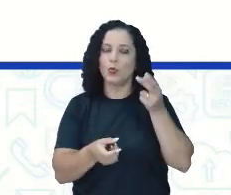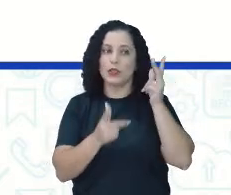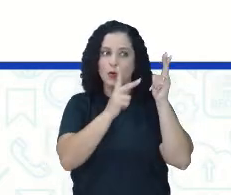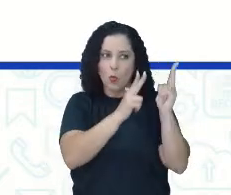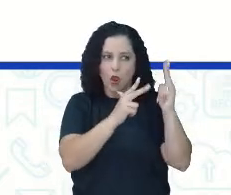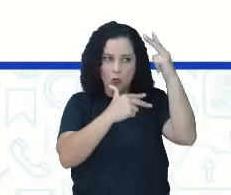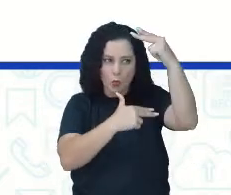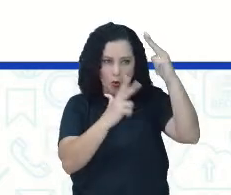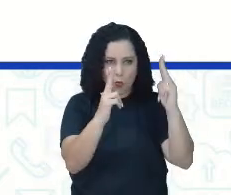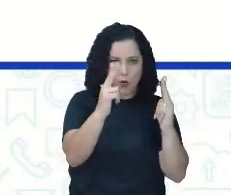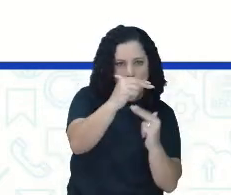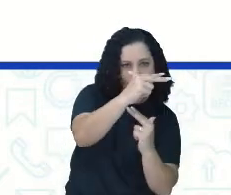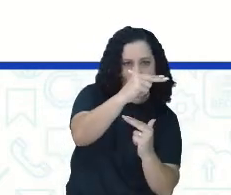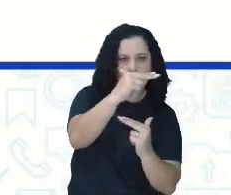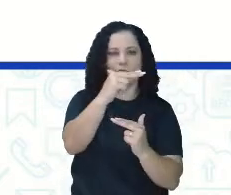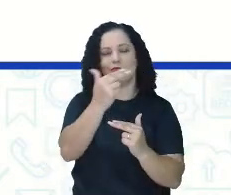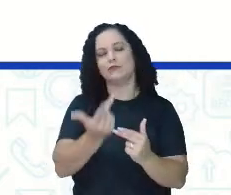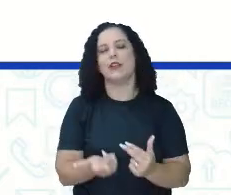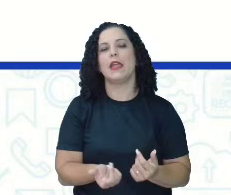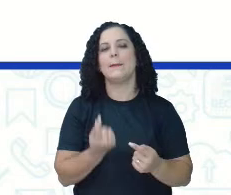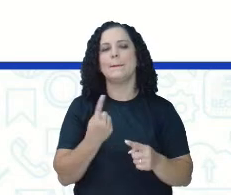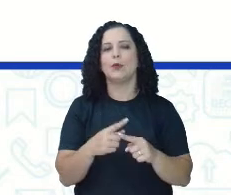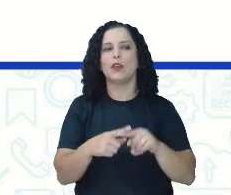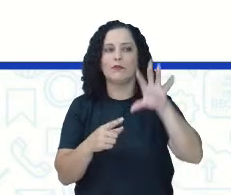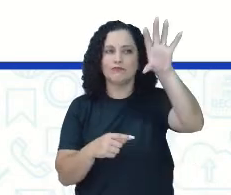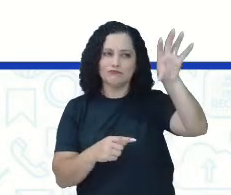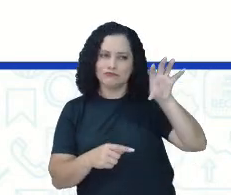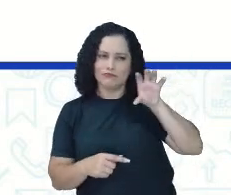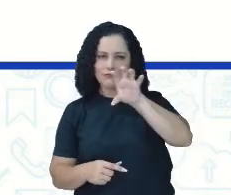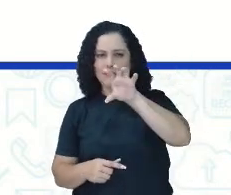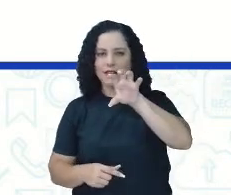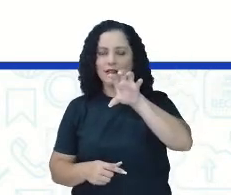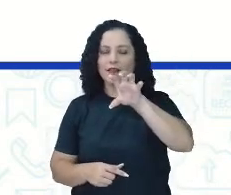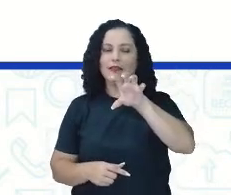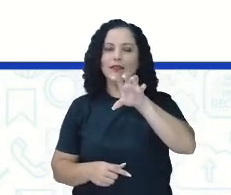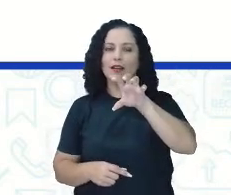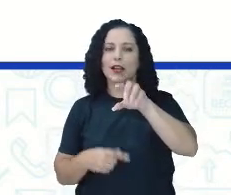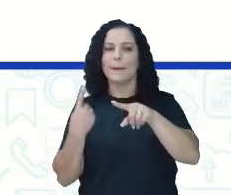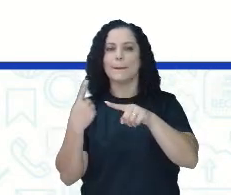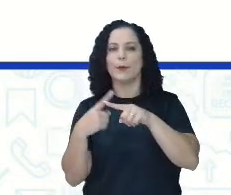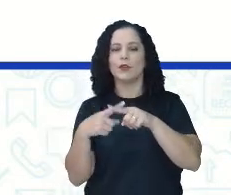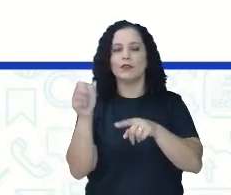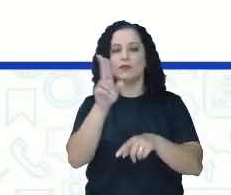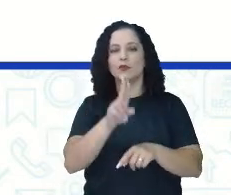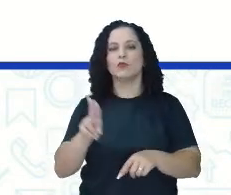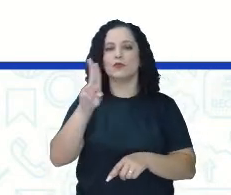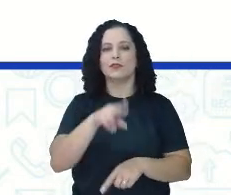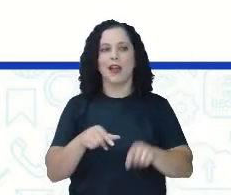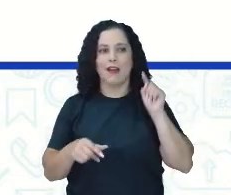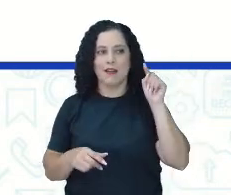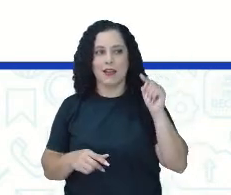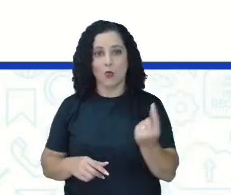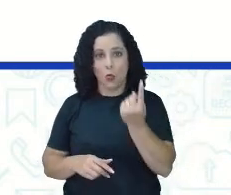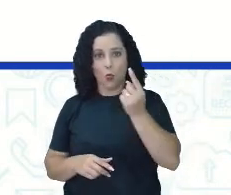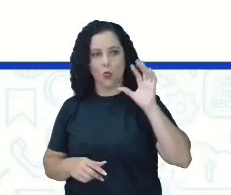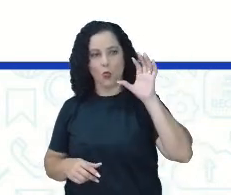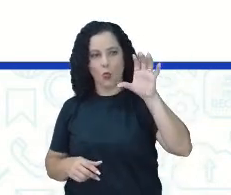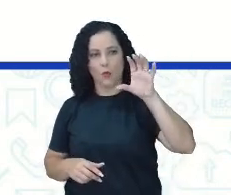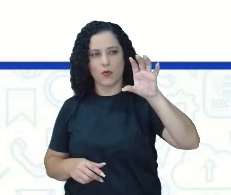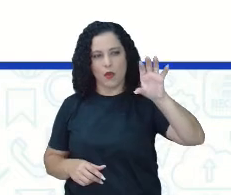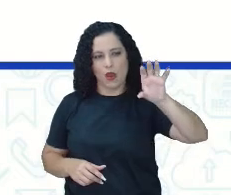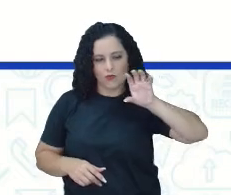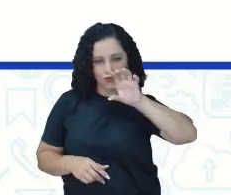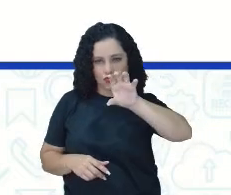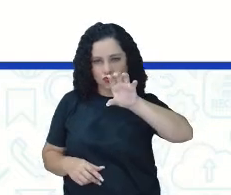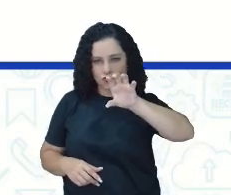certo? E por que a gente vai chamar esse cubinho para representar essa unidade de volume? Porque a gente vai utilizar esse cubinho para completar o